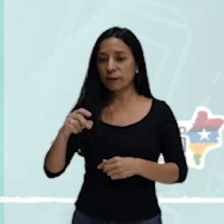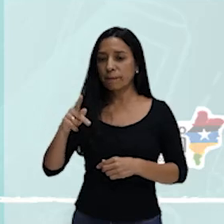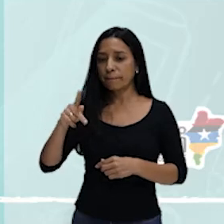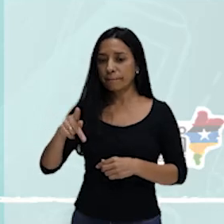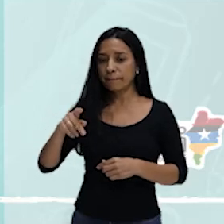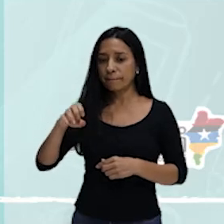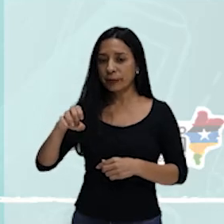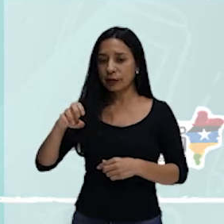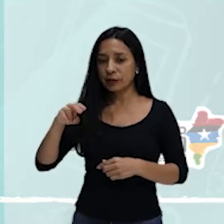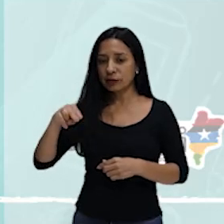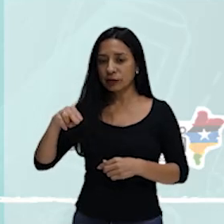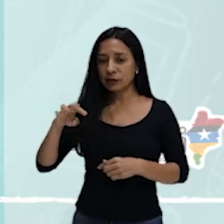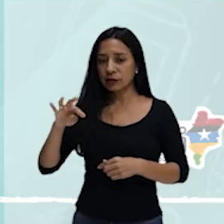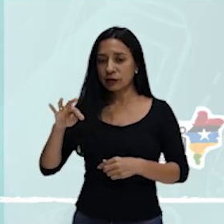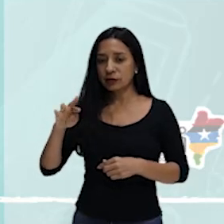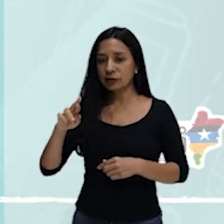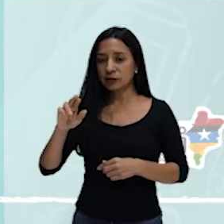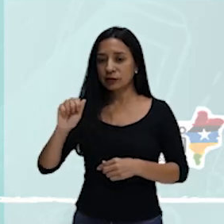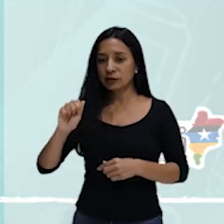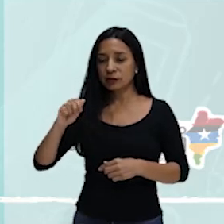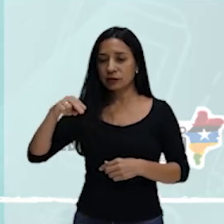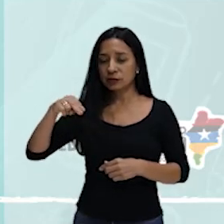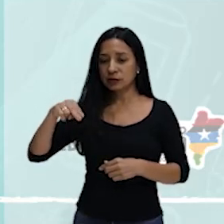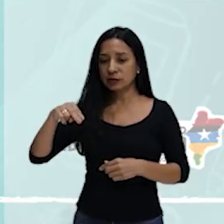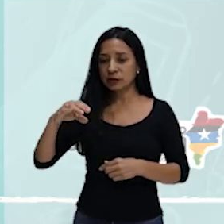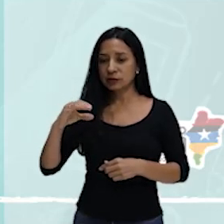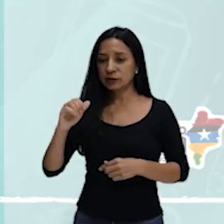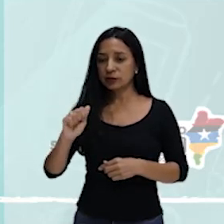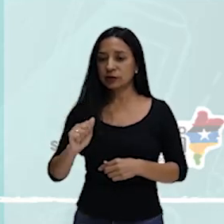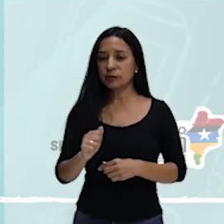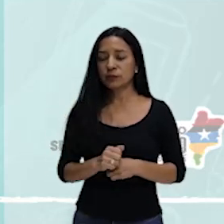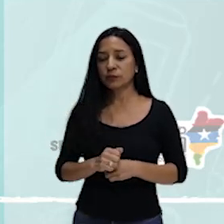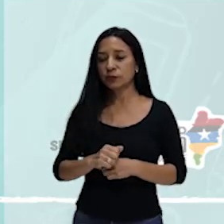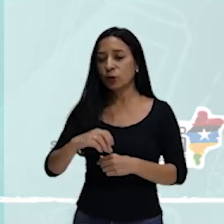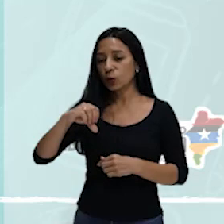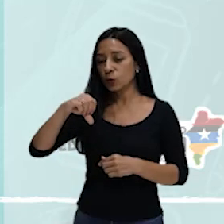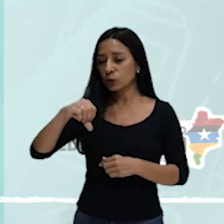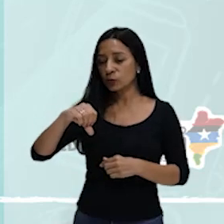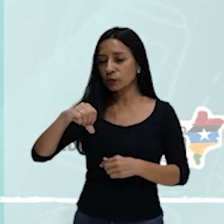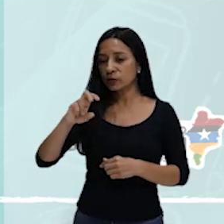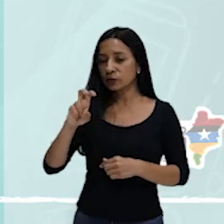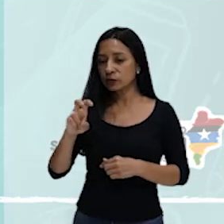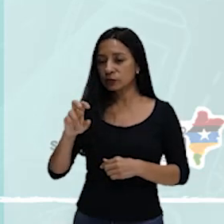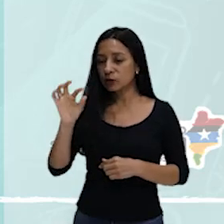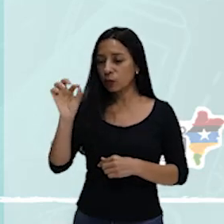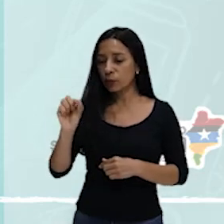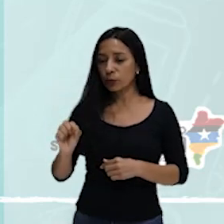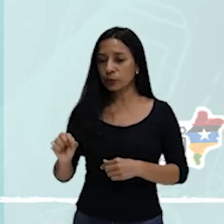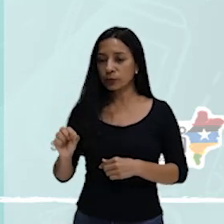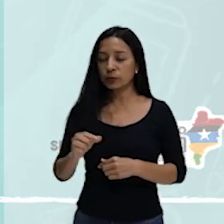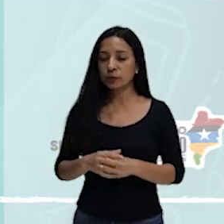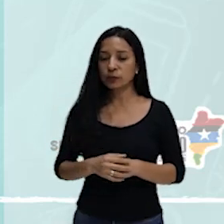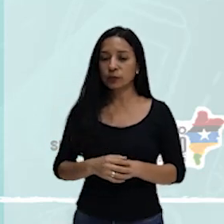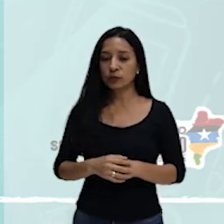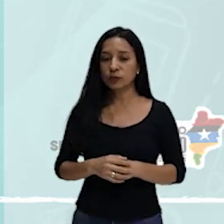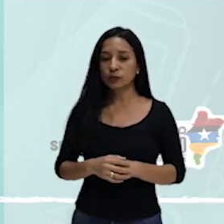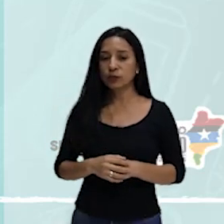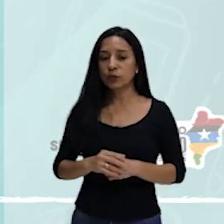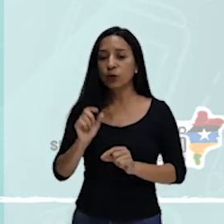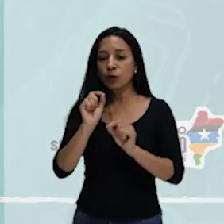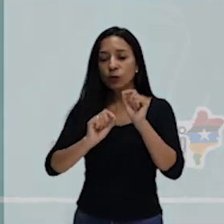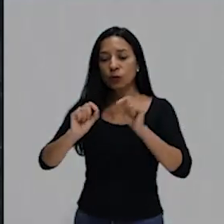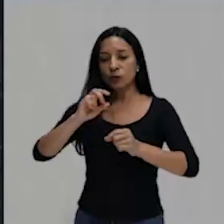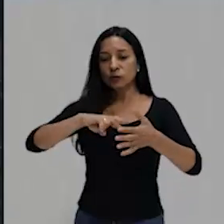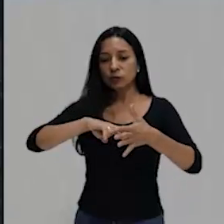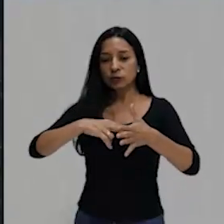variegada ela tem uma penetrância de 95%. Por quê? O que a característica variegada